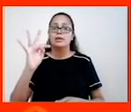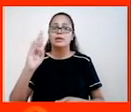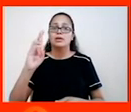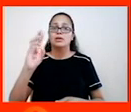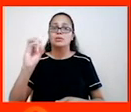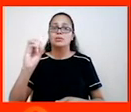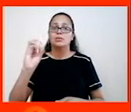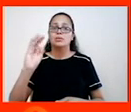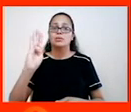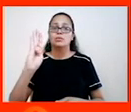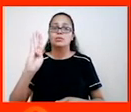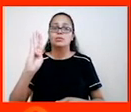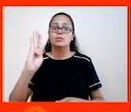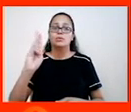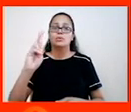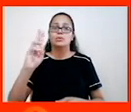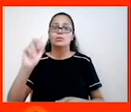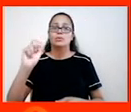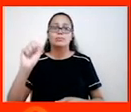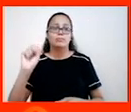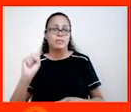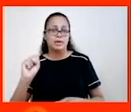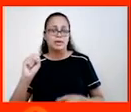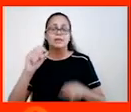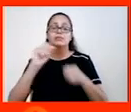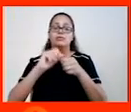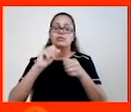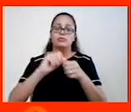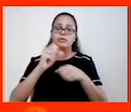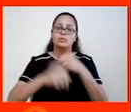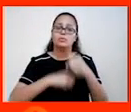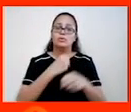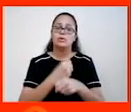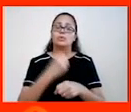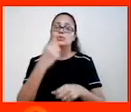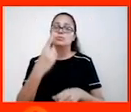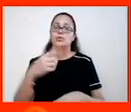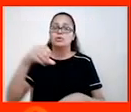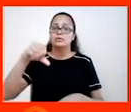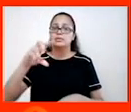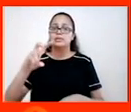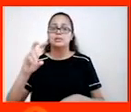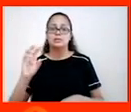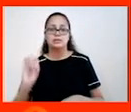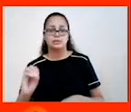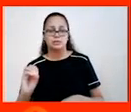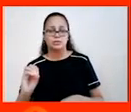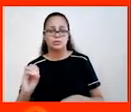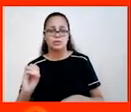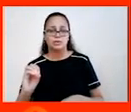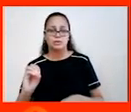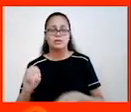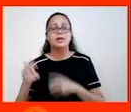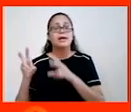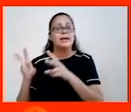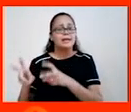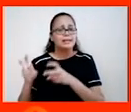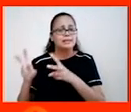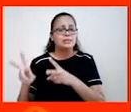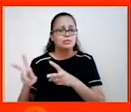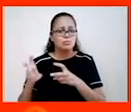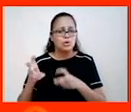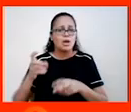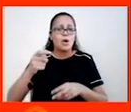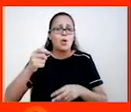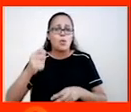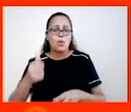empresa estatal, ela foi criada em 1950 e ela explora quase todas as refinarias de